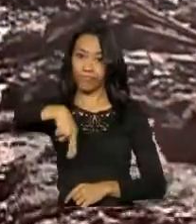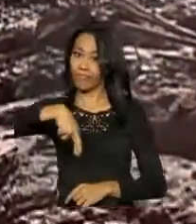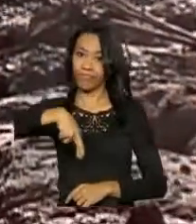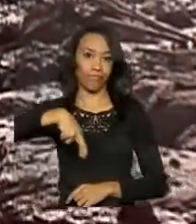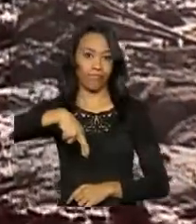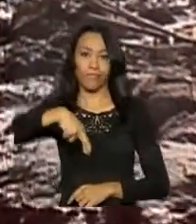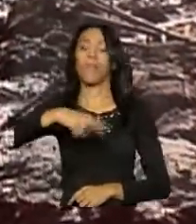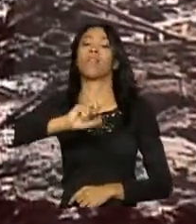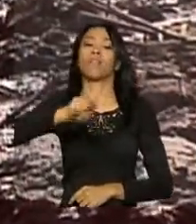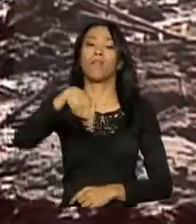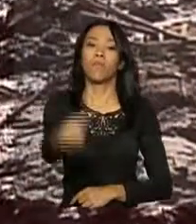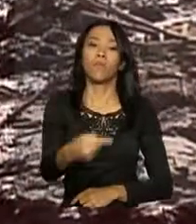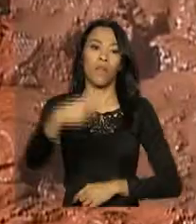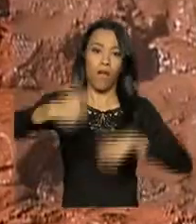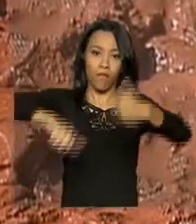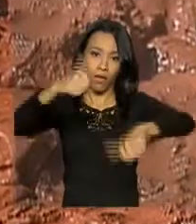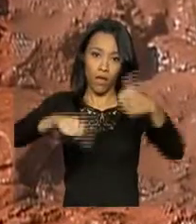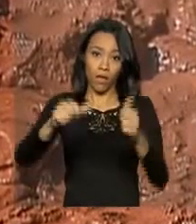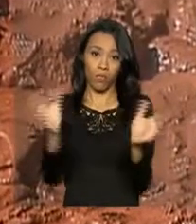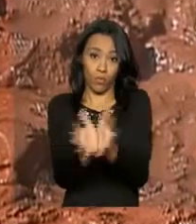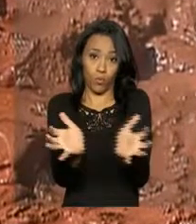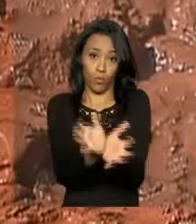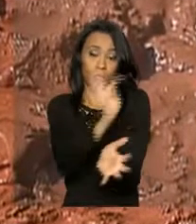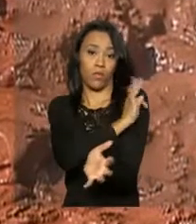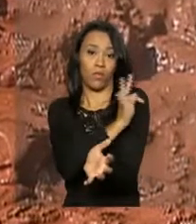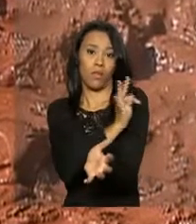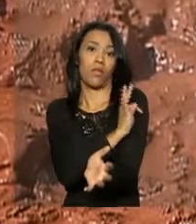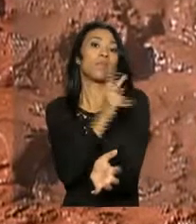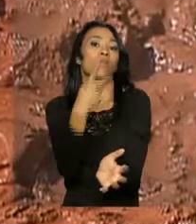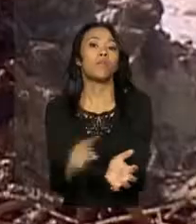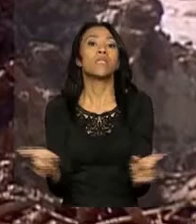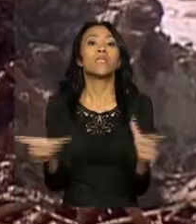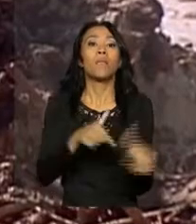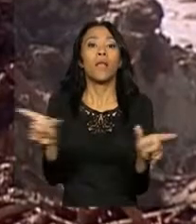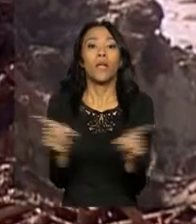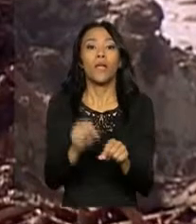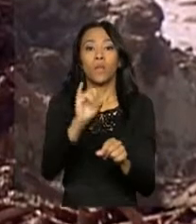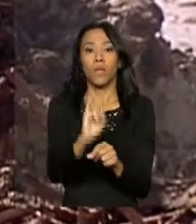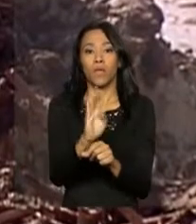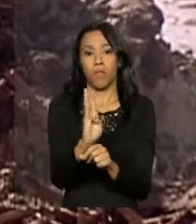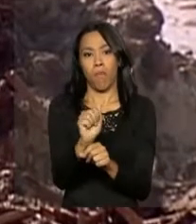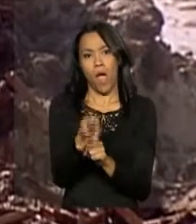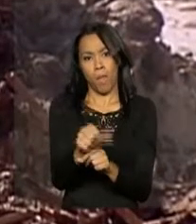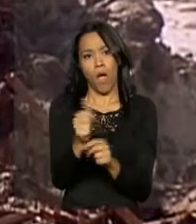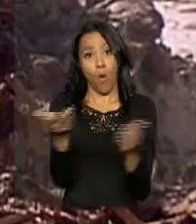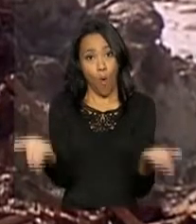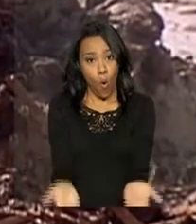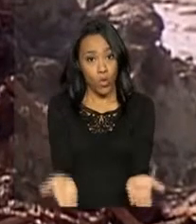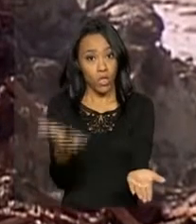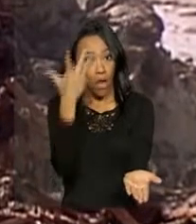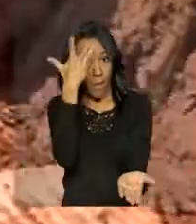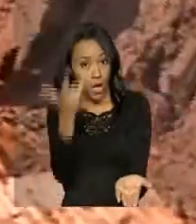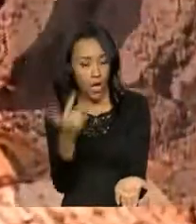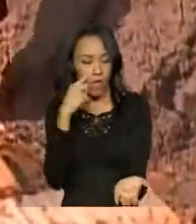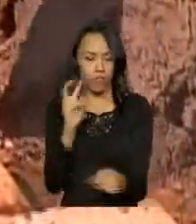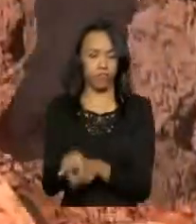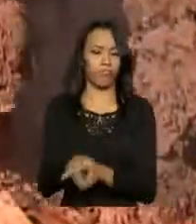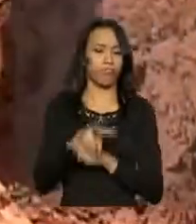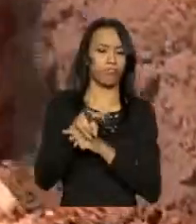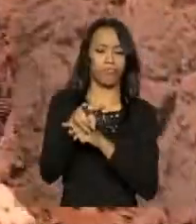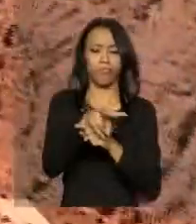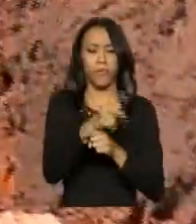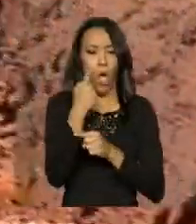avaliado por técnicos do ibama o órgão informou também que fará vistorias hoje e amanhã na região de barra da lagoa